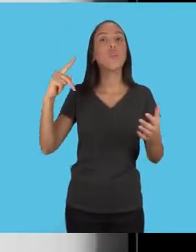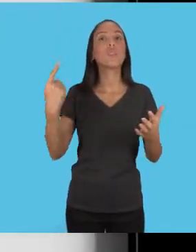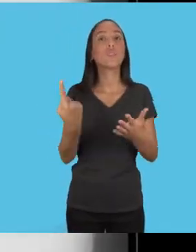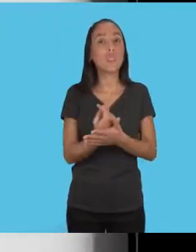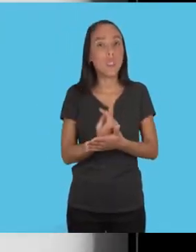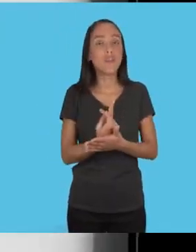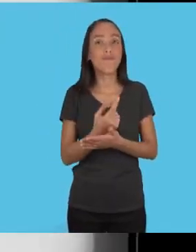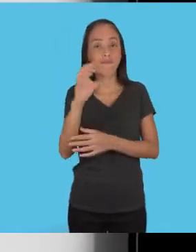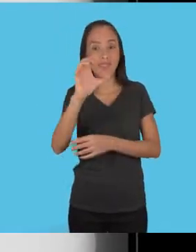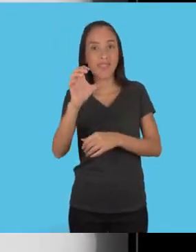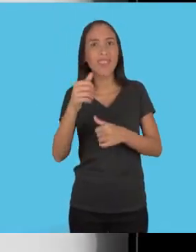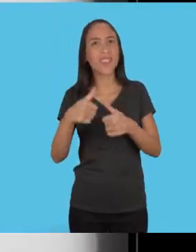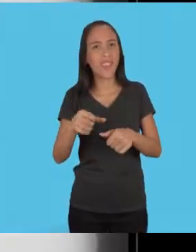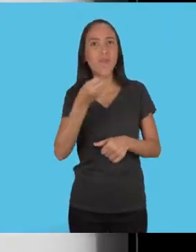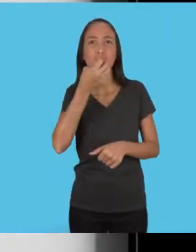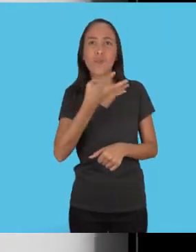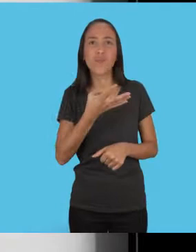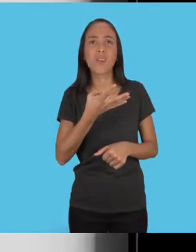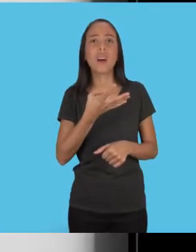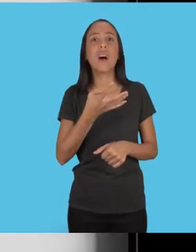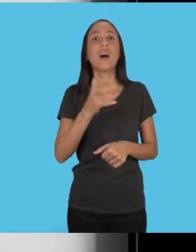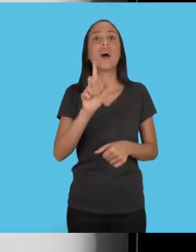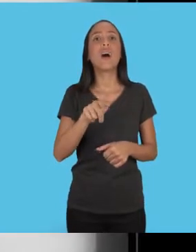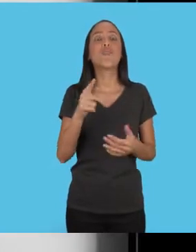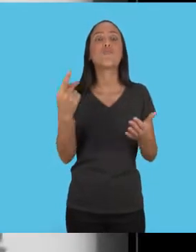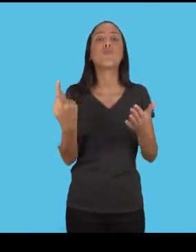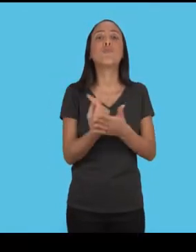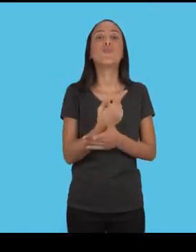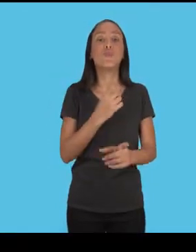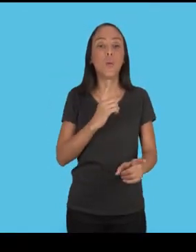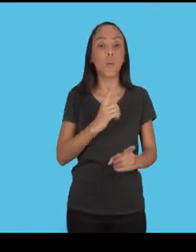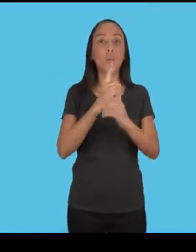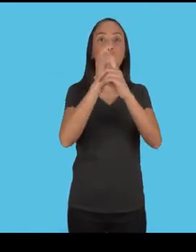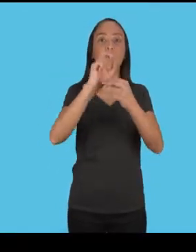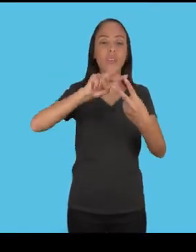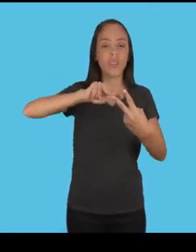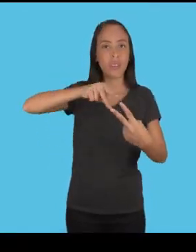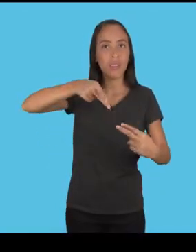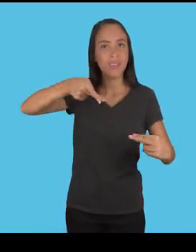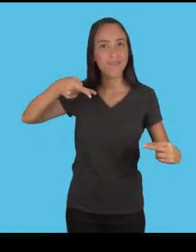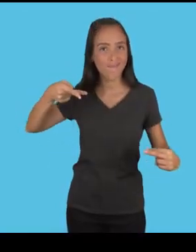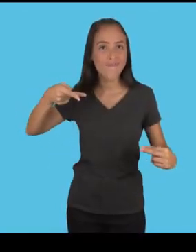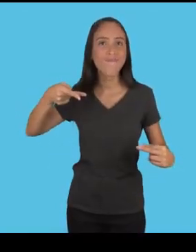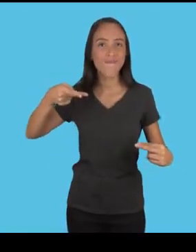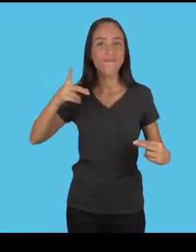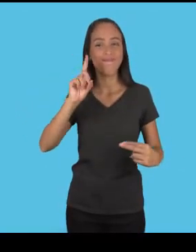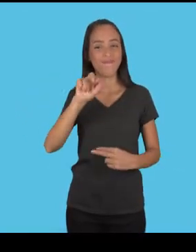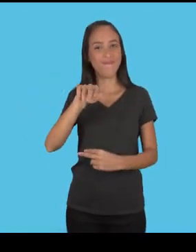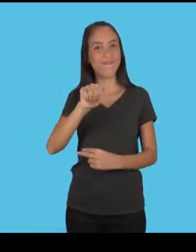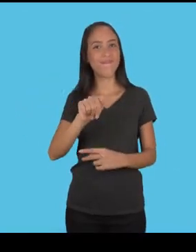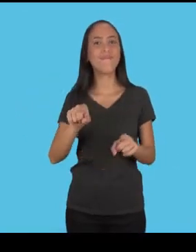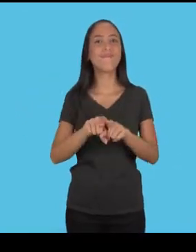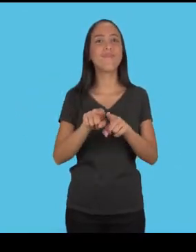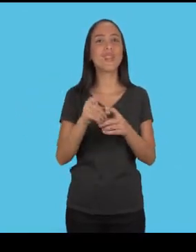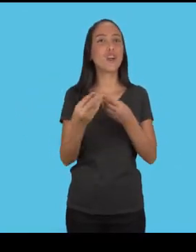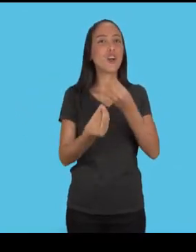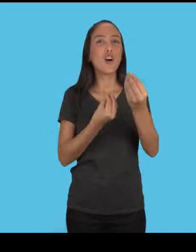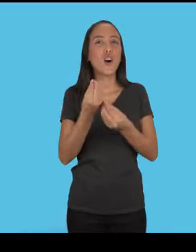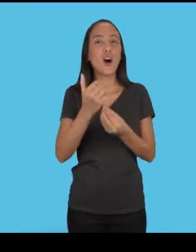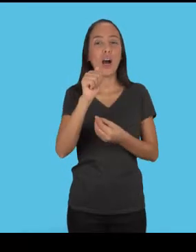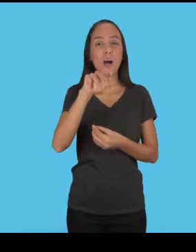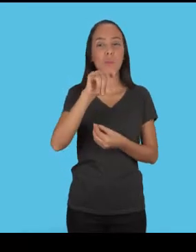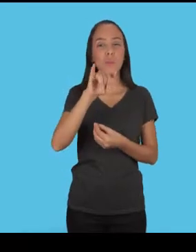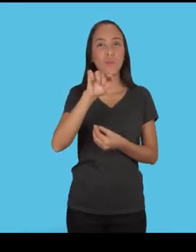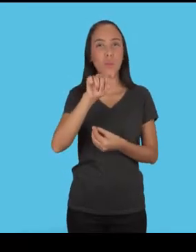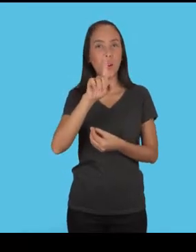ciência estava numa fase muito favorável, era quando se tinha descoberto a dupla hélice do DNA, com a sequência de aminoácidos